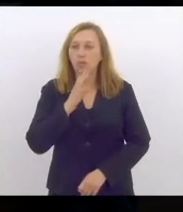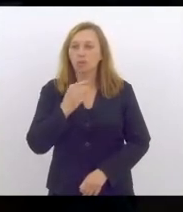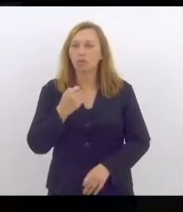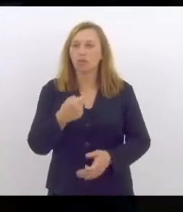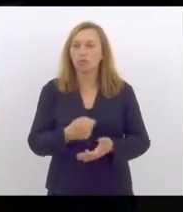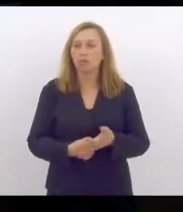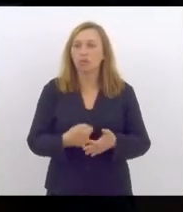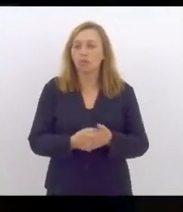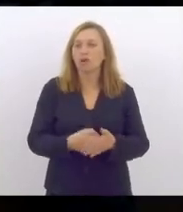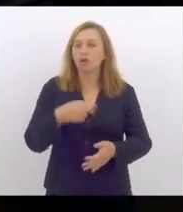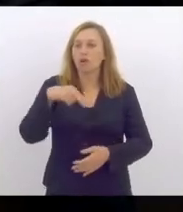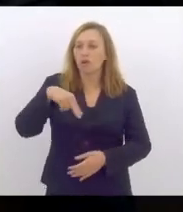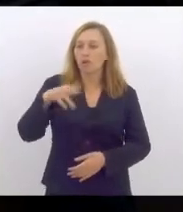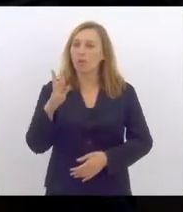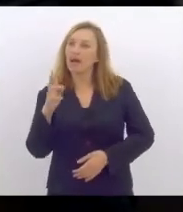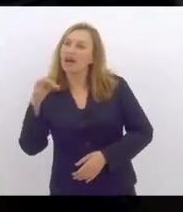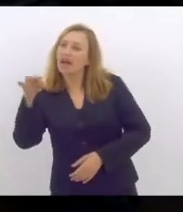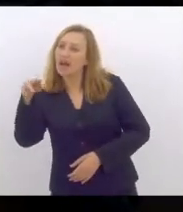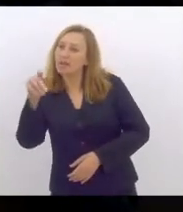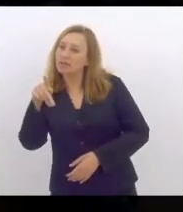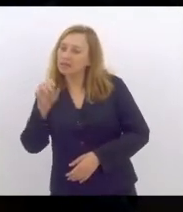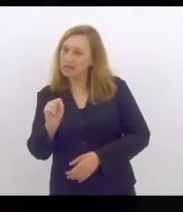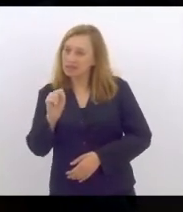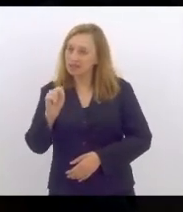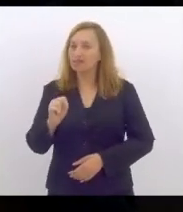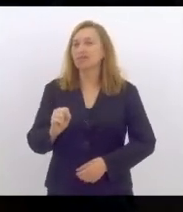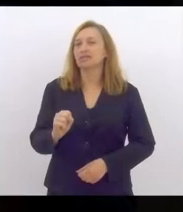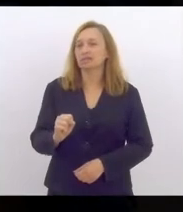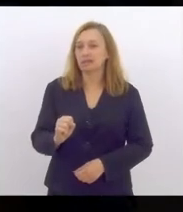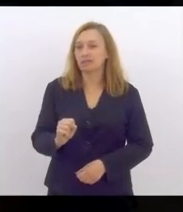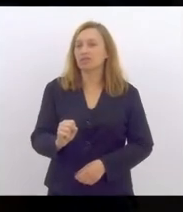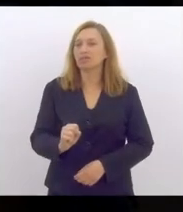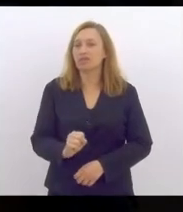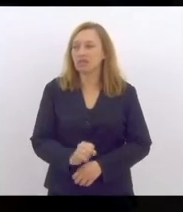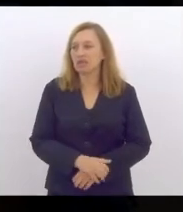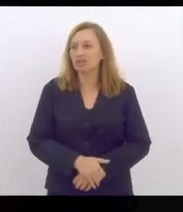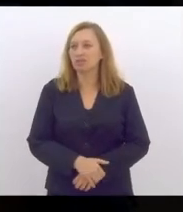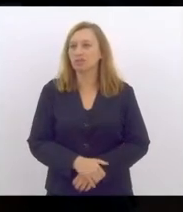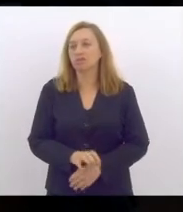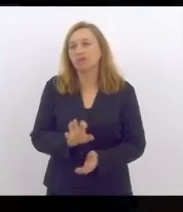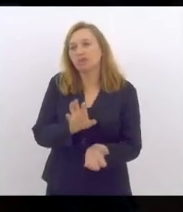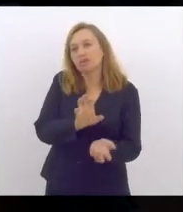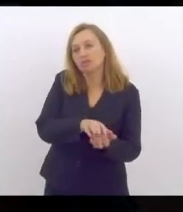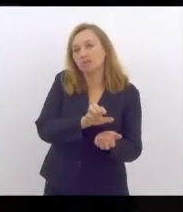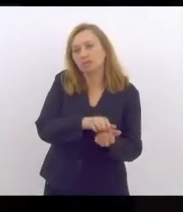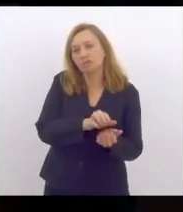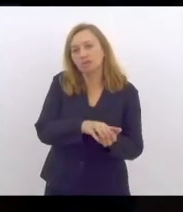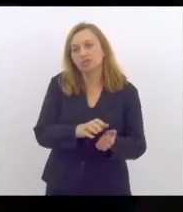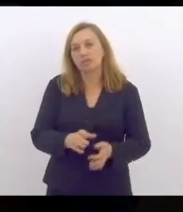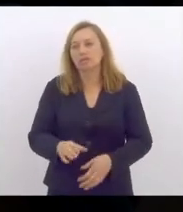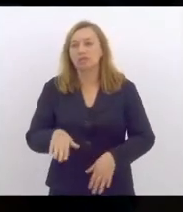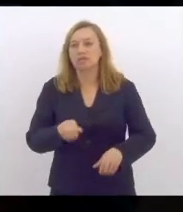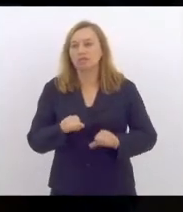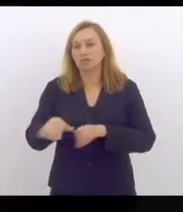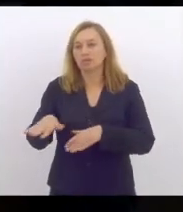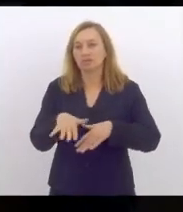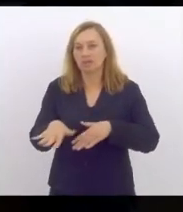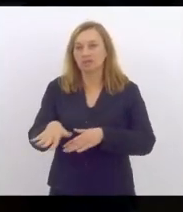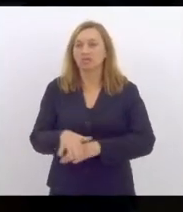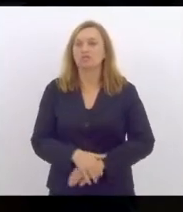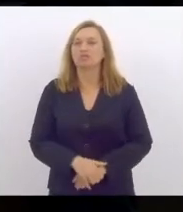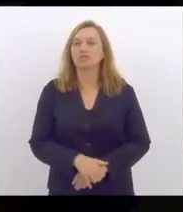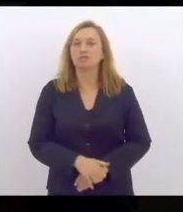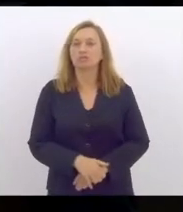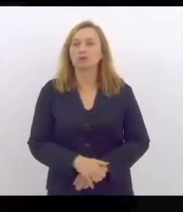de Guararapes, que aconteceu no estado de Pernambuco, data magna do Exército Brasileiro,